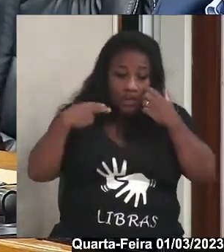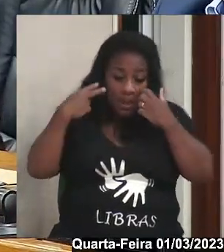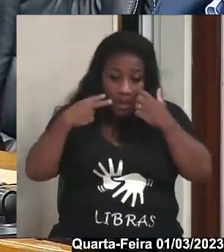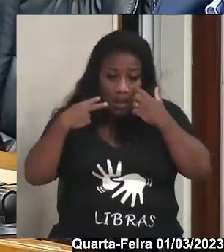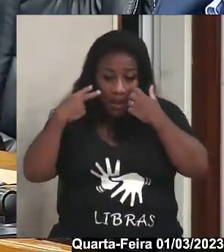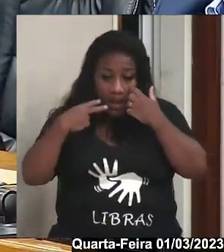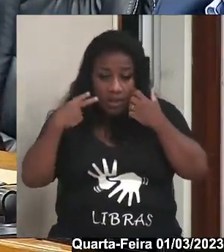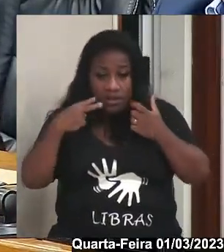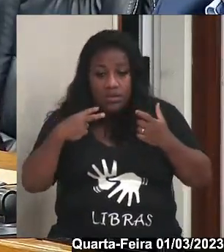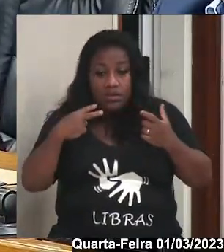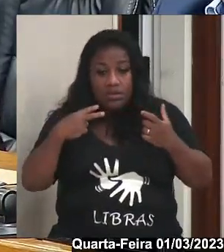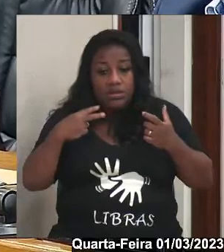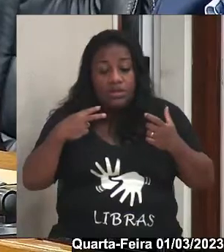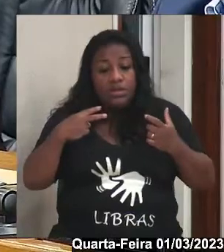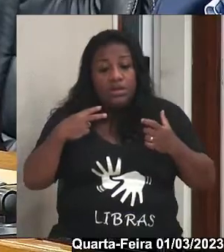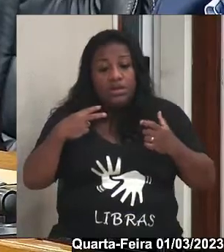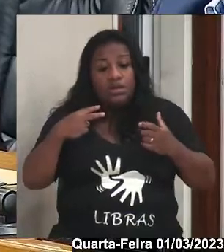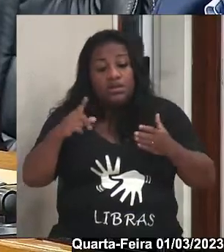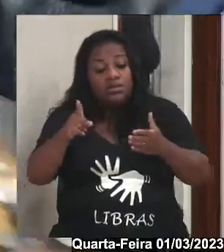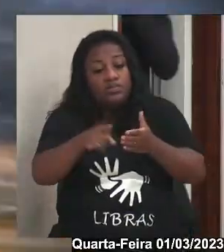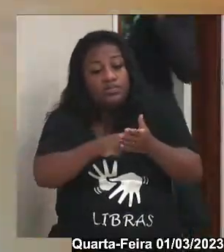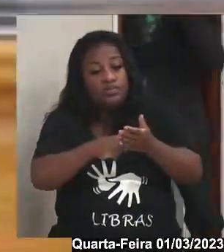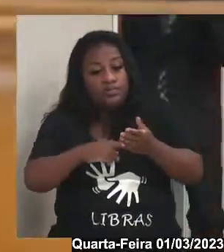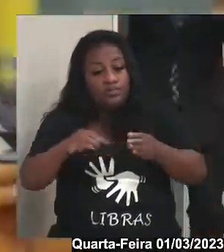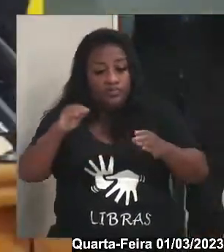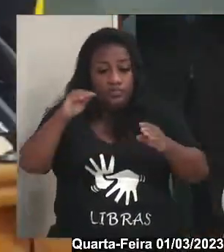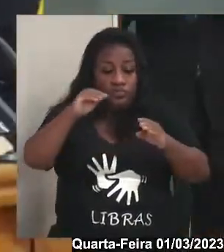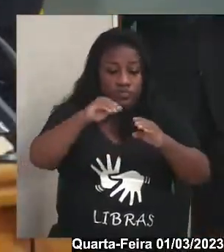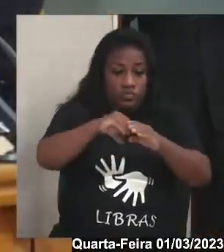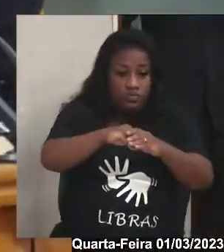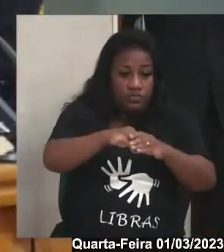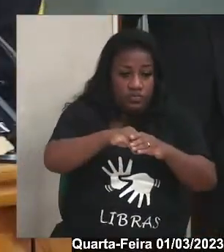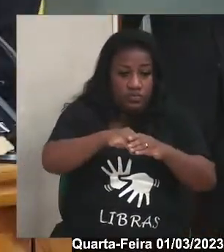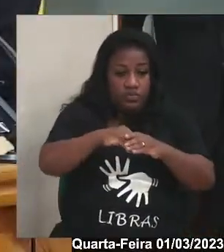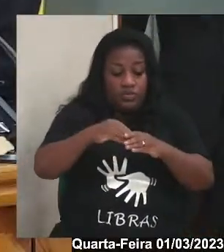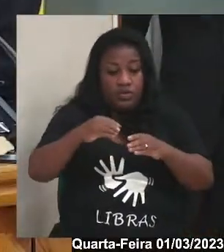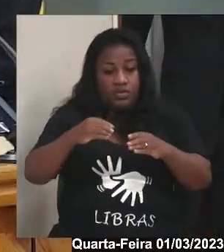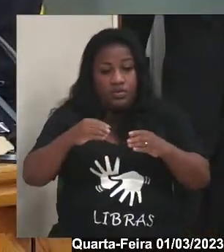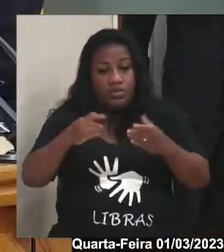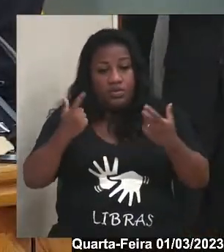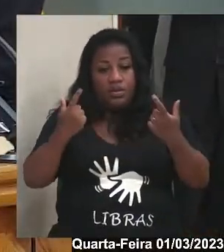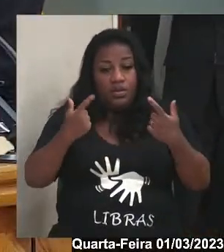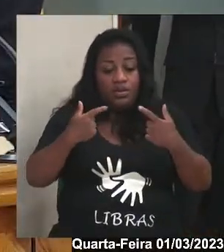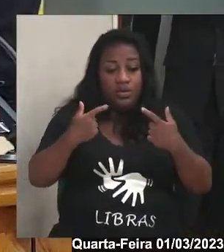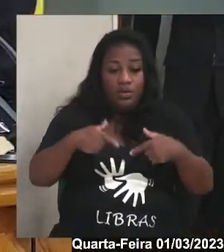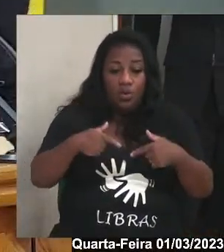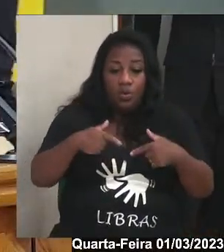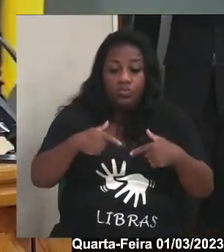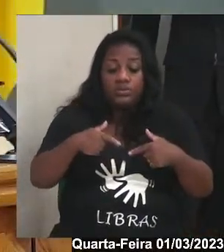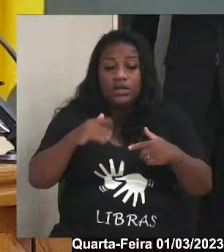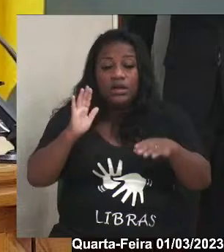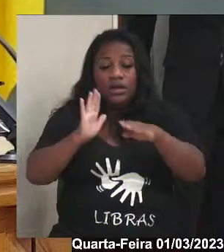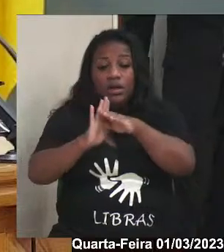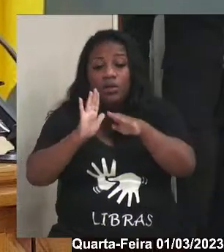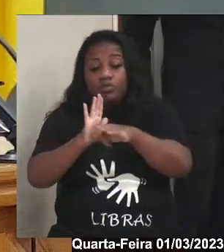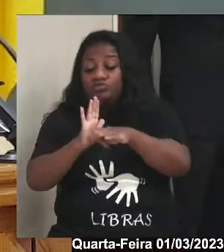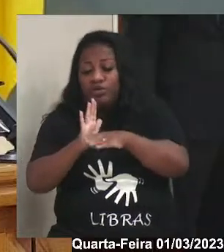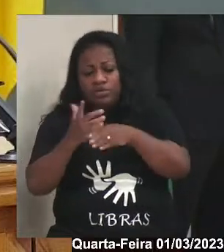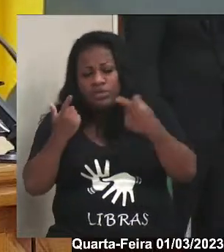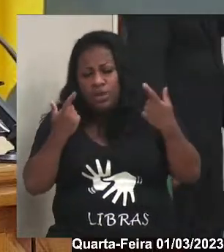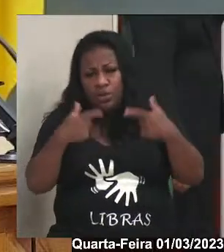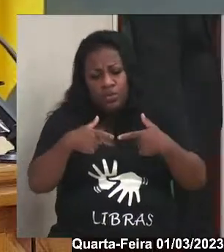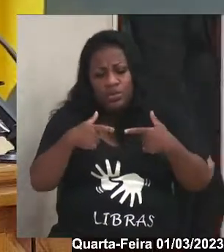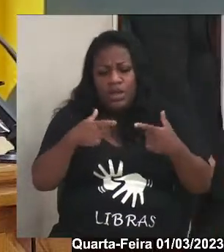vereador, quando um vereador aqui ele vota contra um projeto do vereador, ele não está votando contra o